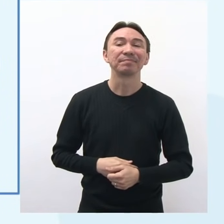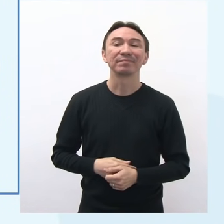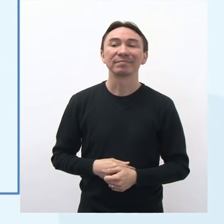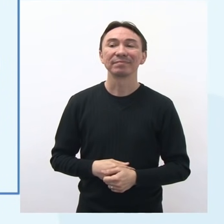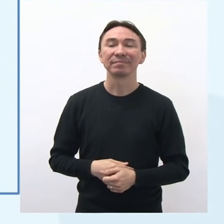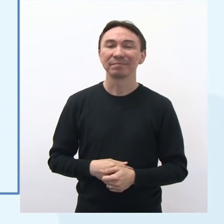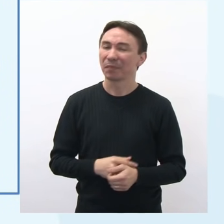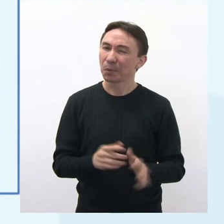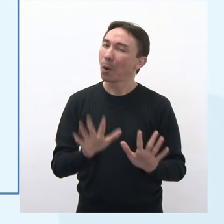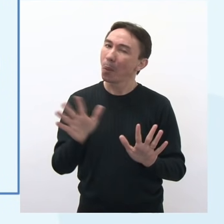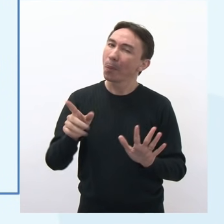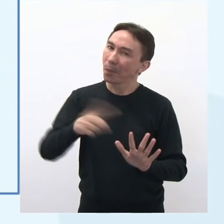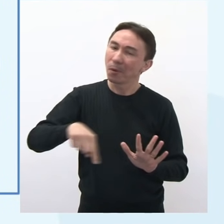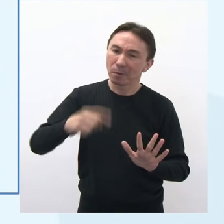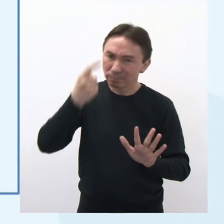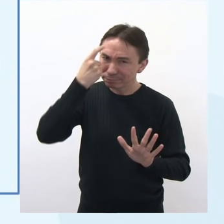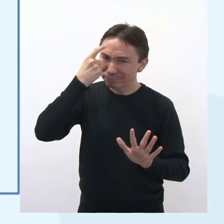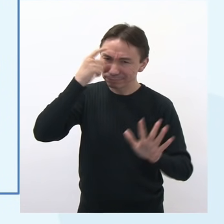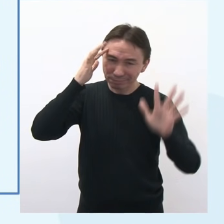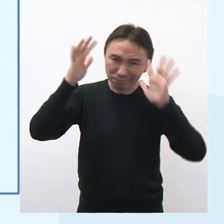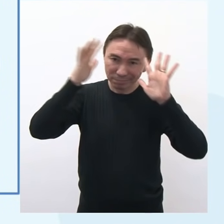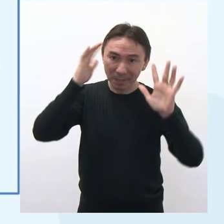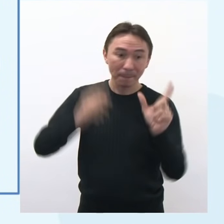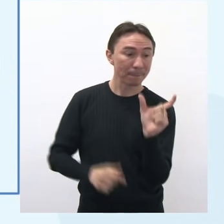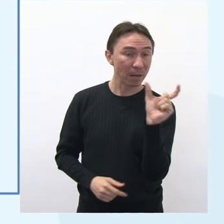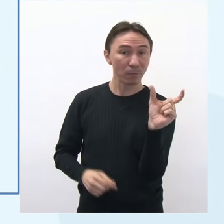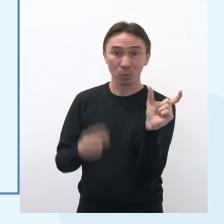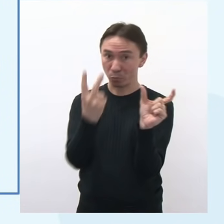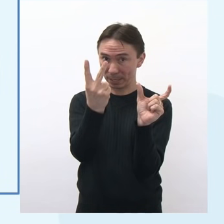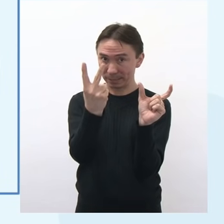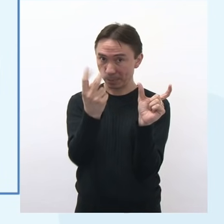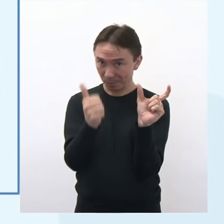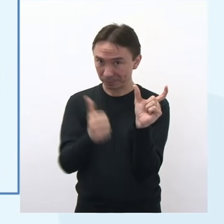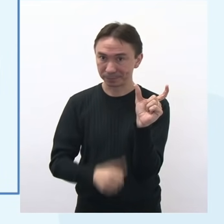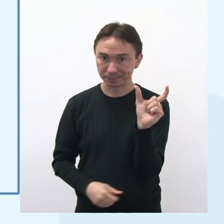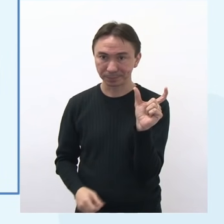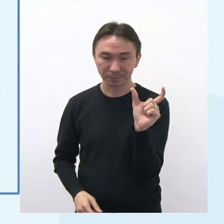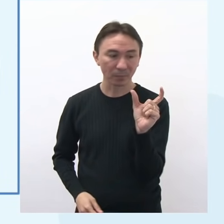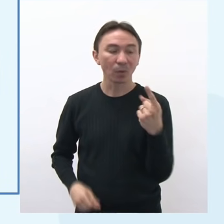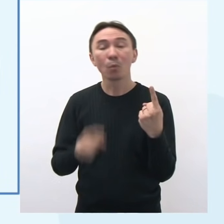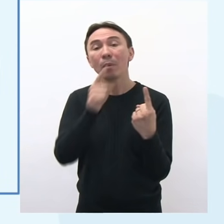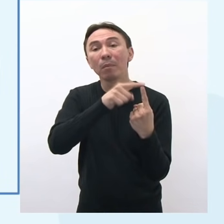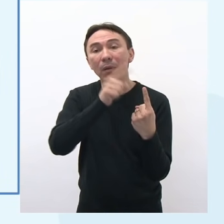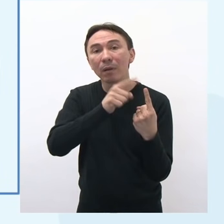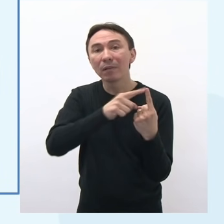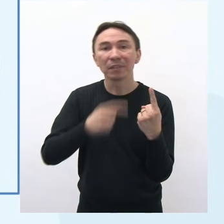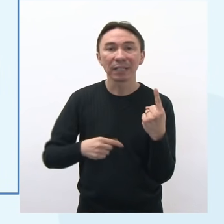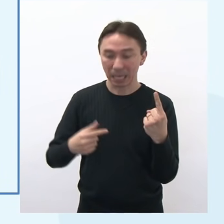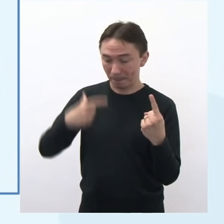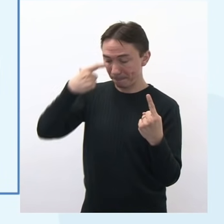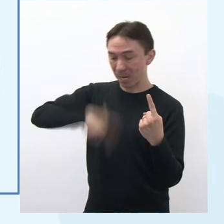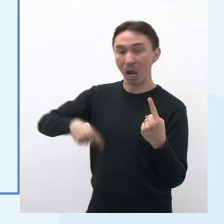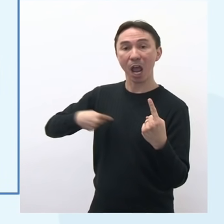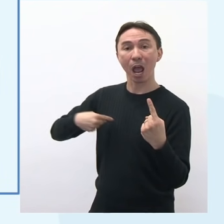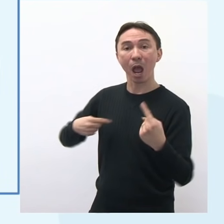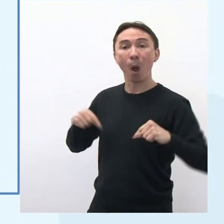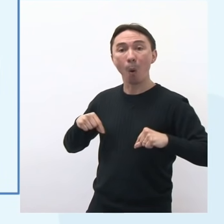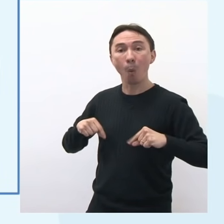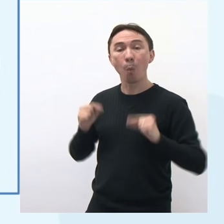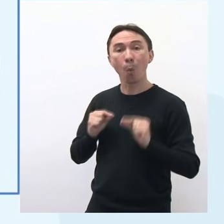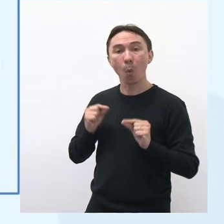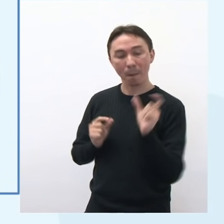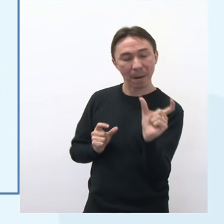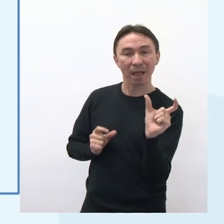Vamos refletir agora através de duas palavras em nosso chat. Uma palavra para definir agora quem eu sou e outra para definir